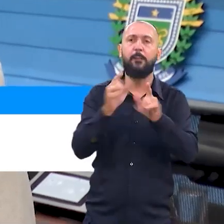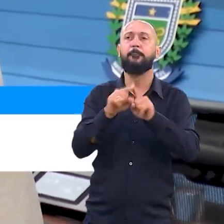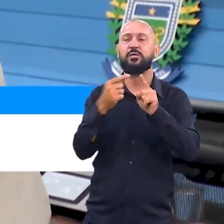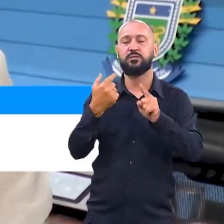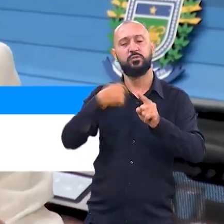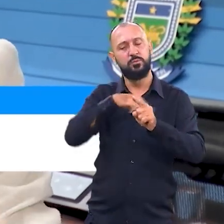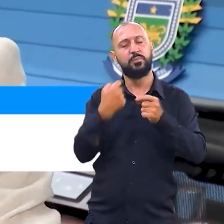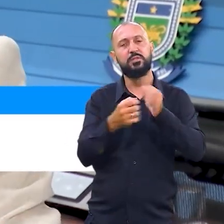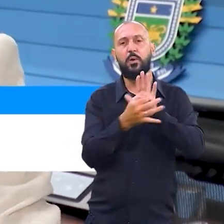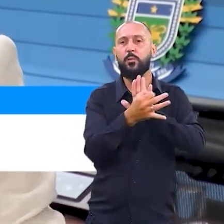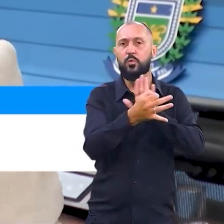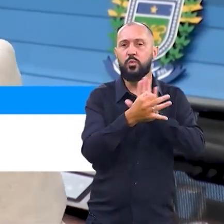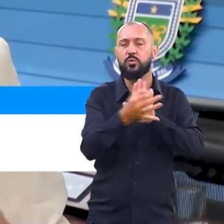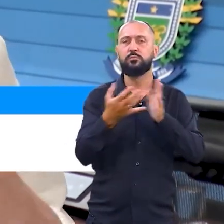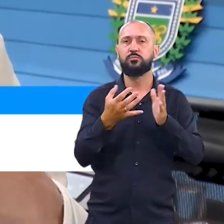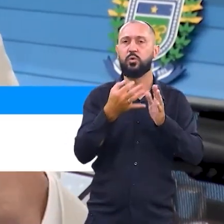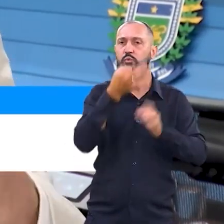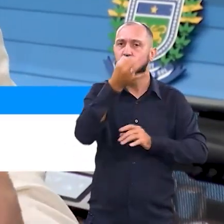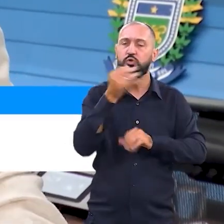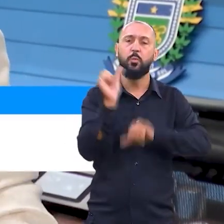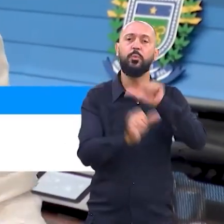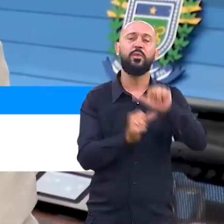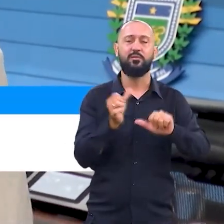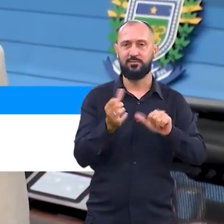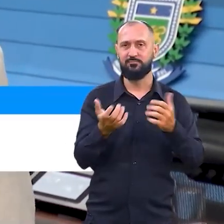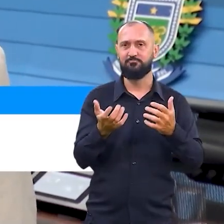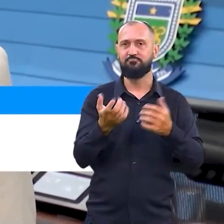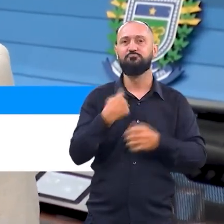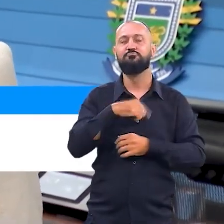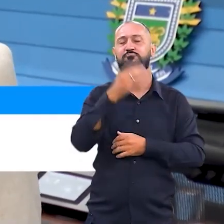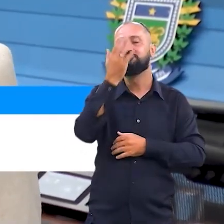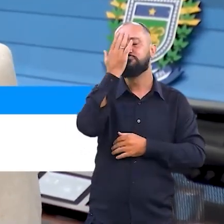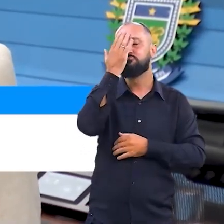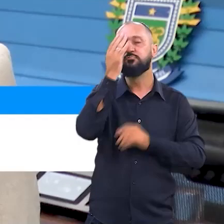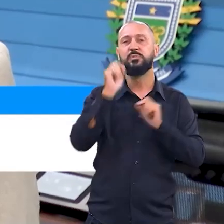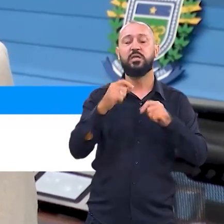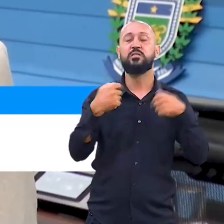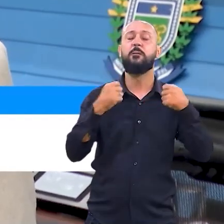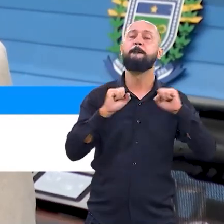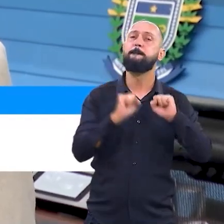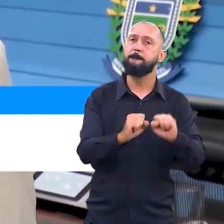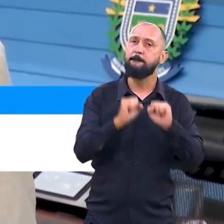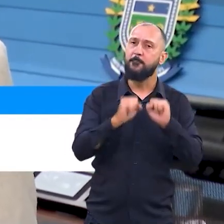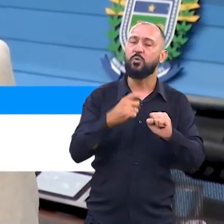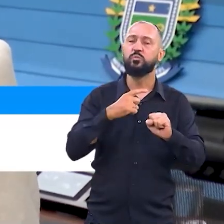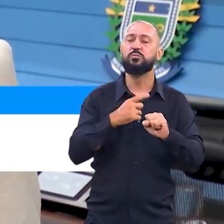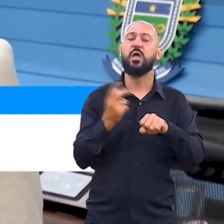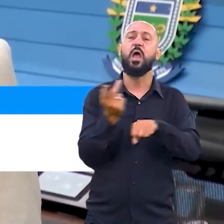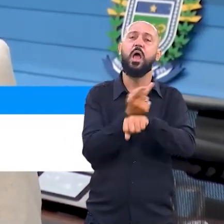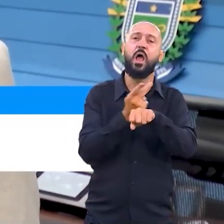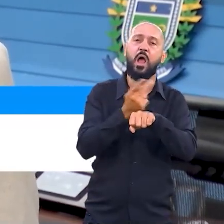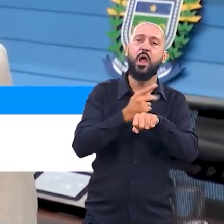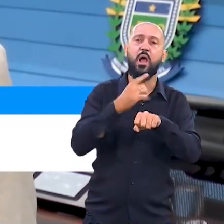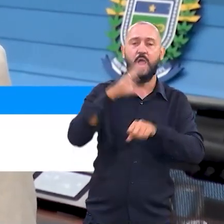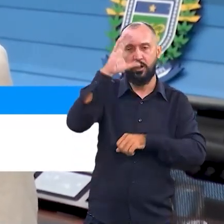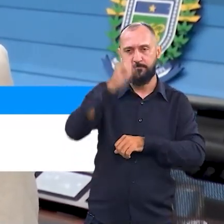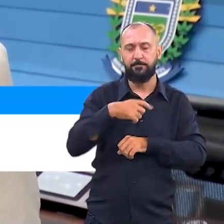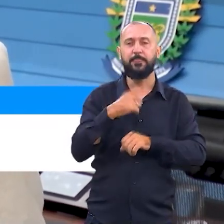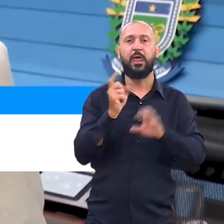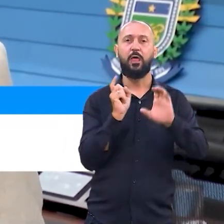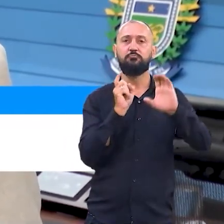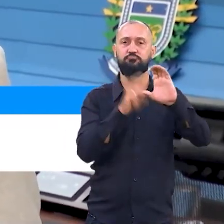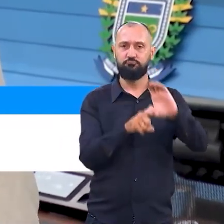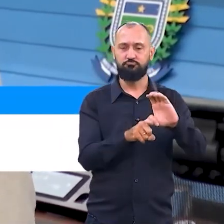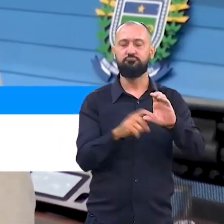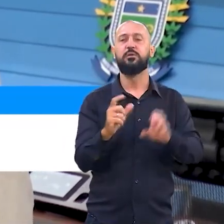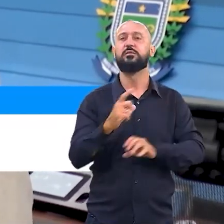vêm do governo, mas propondo também, sugerindo alterações, e a gente entende que há possibilidade de buscar alternativas, né,